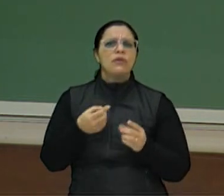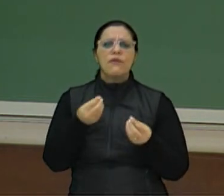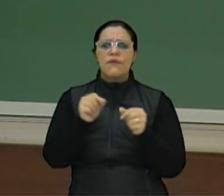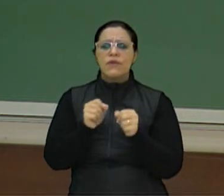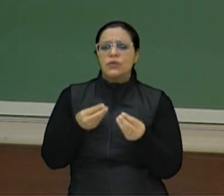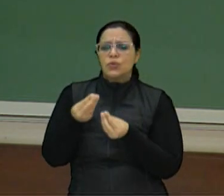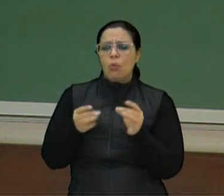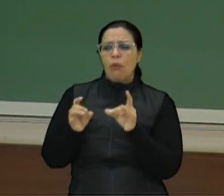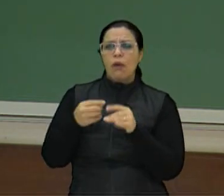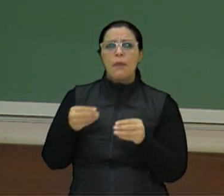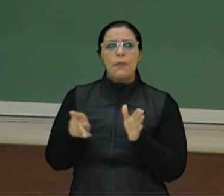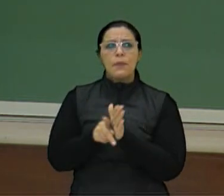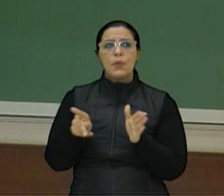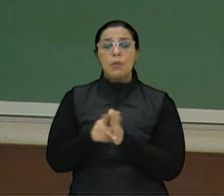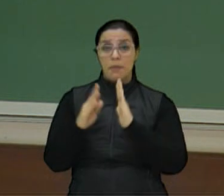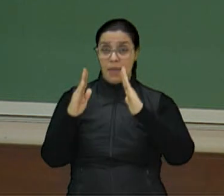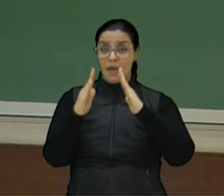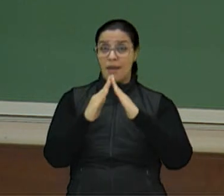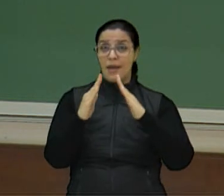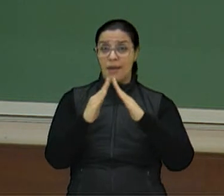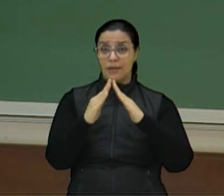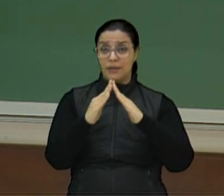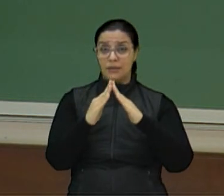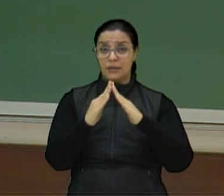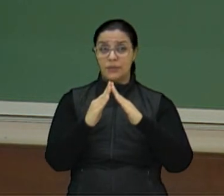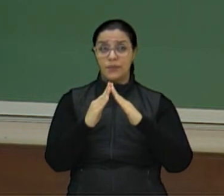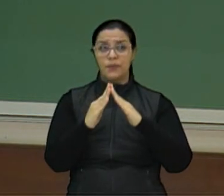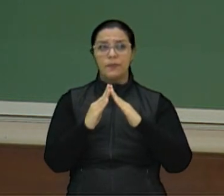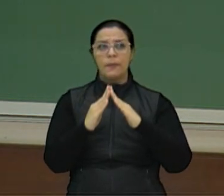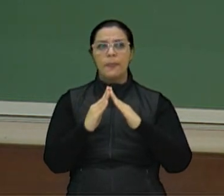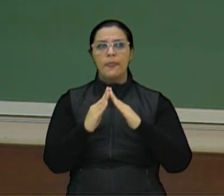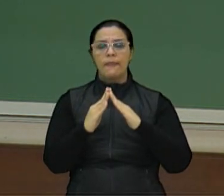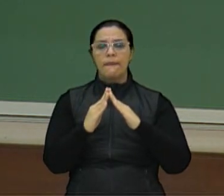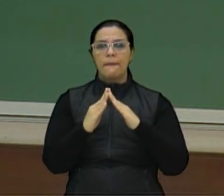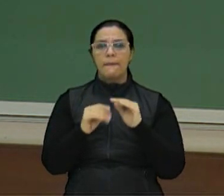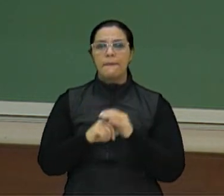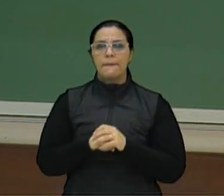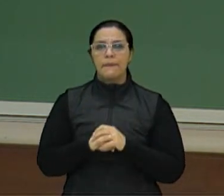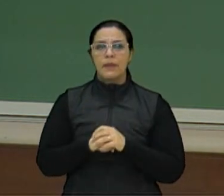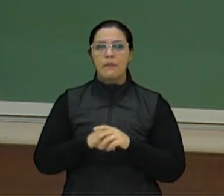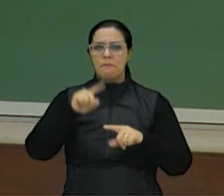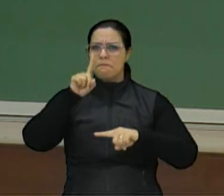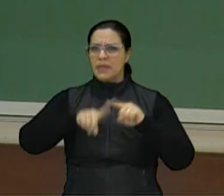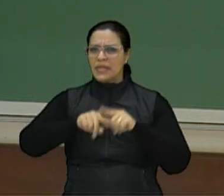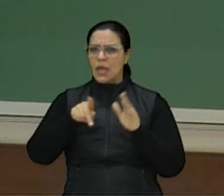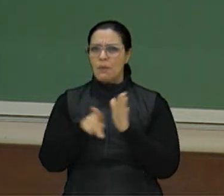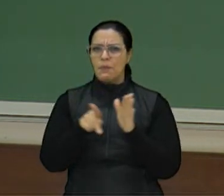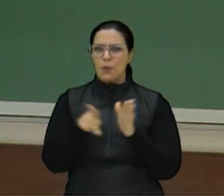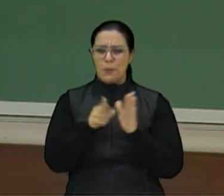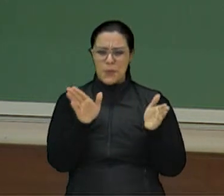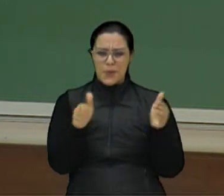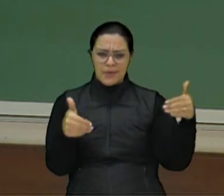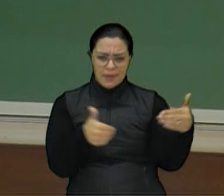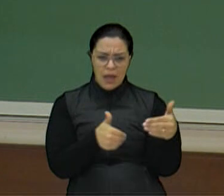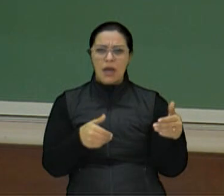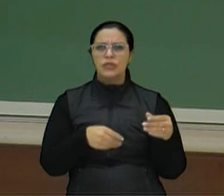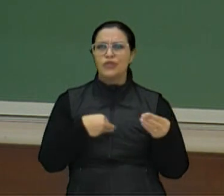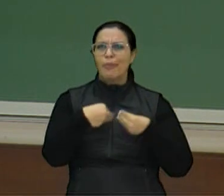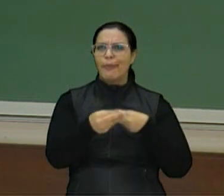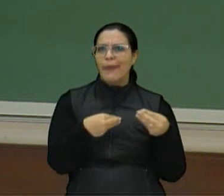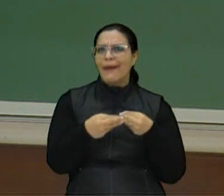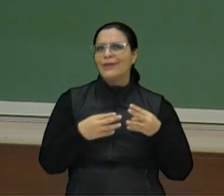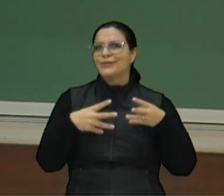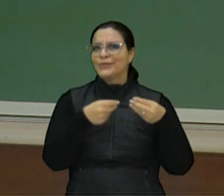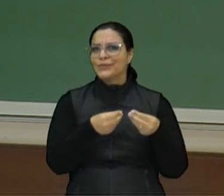na minha residência para aqueles produtos, aquelas embalagens que podem